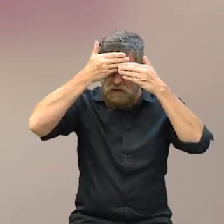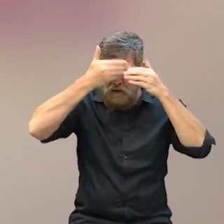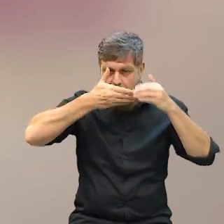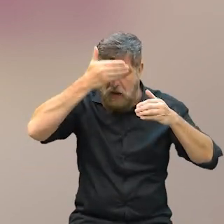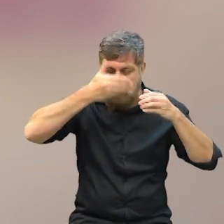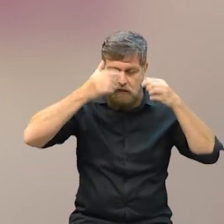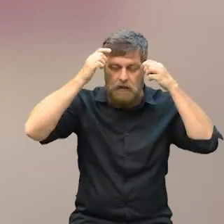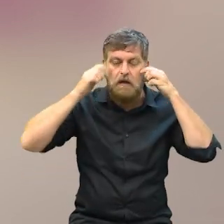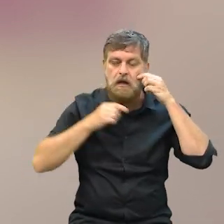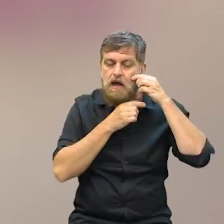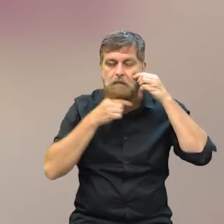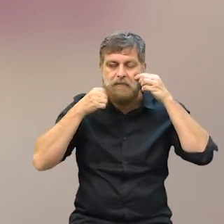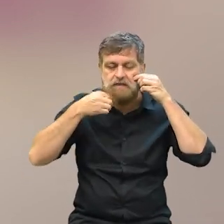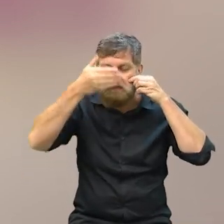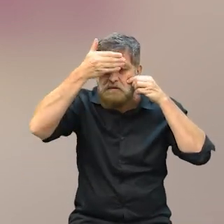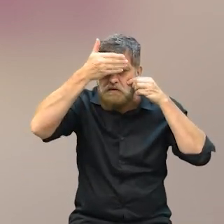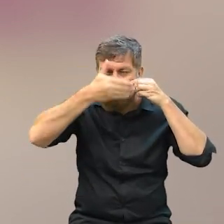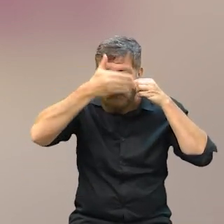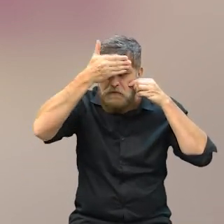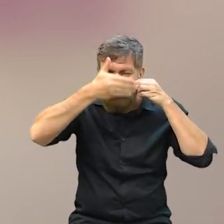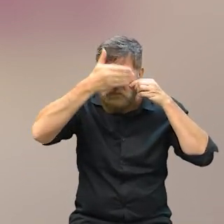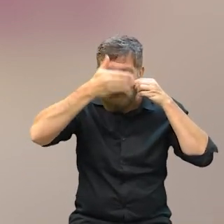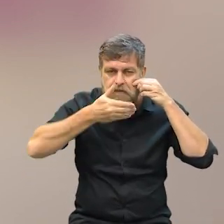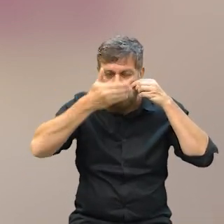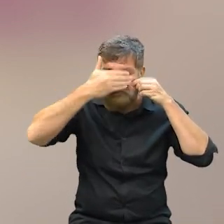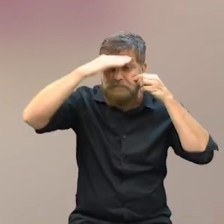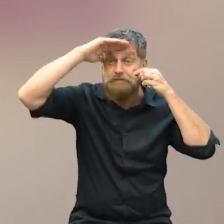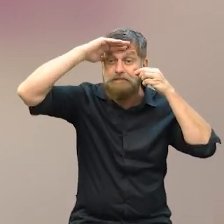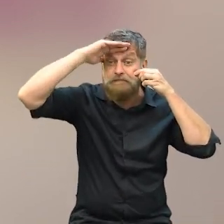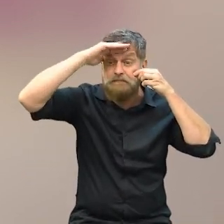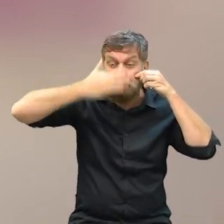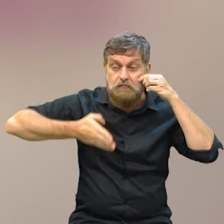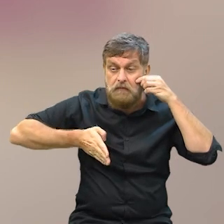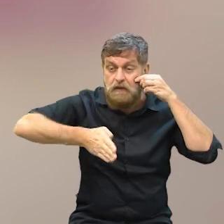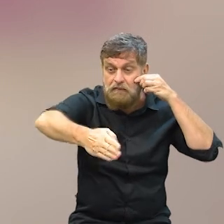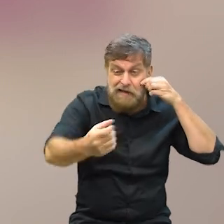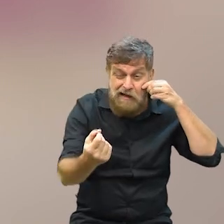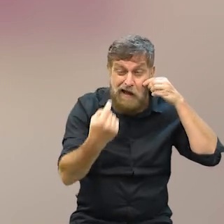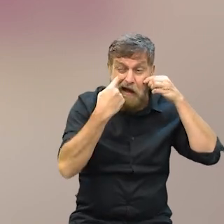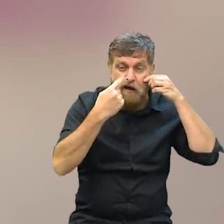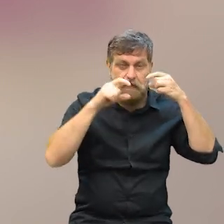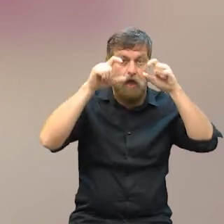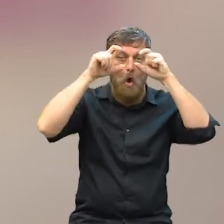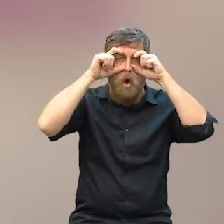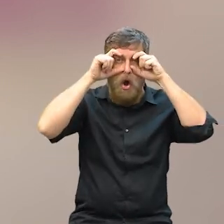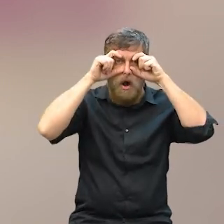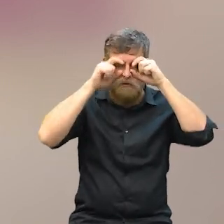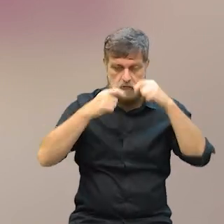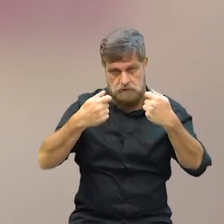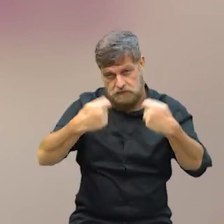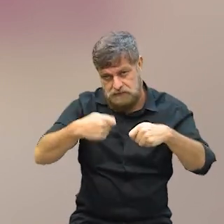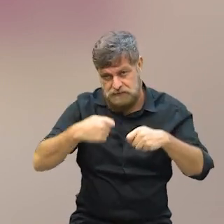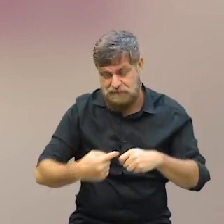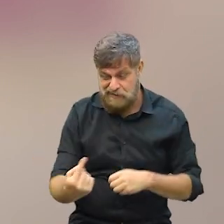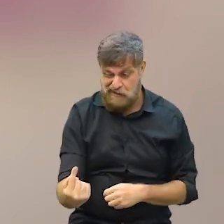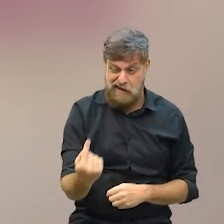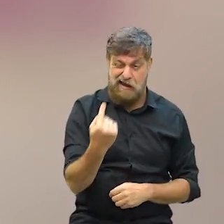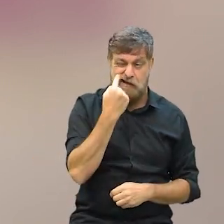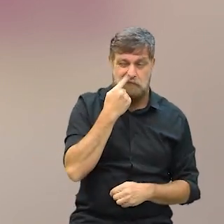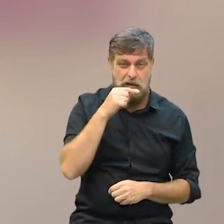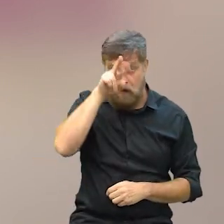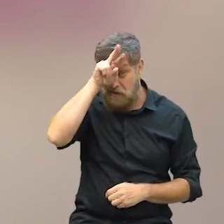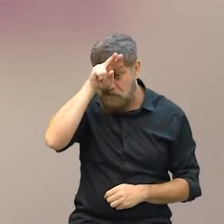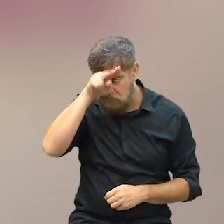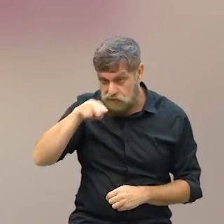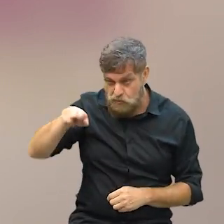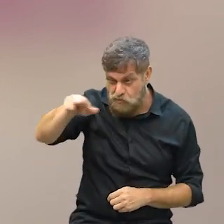capacete abaixado, essa parte da proteção abaixada, usa um óculos de proteção, porque se bater um inseto,